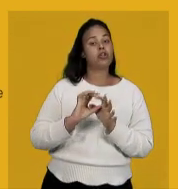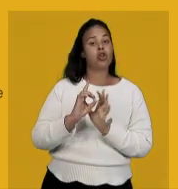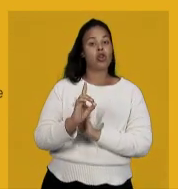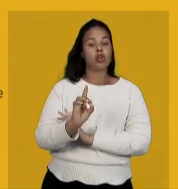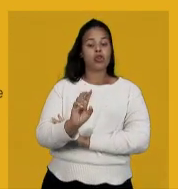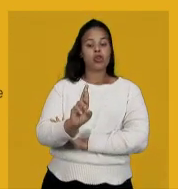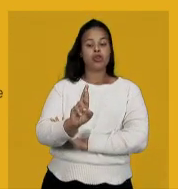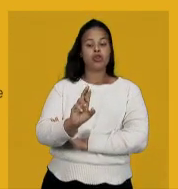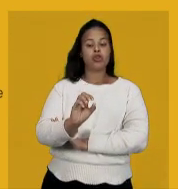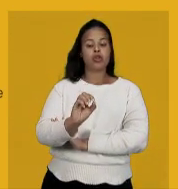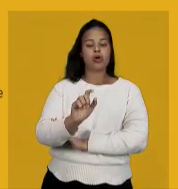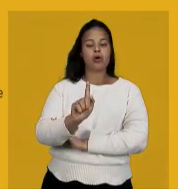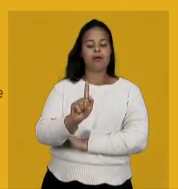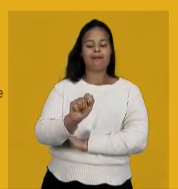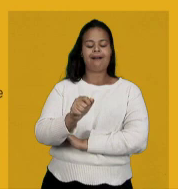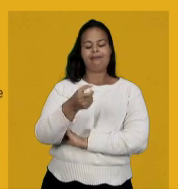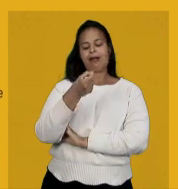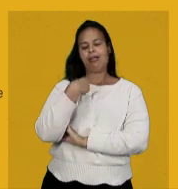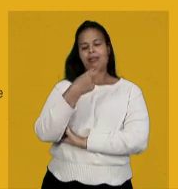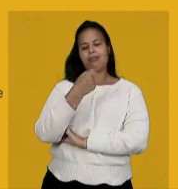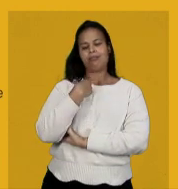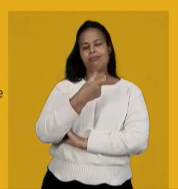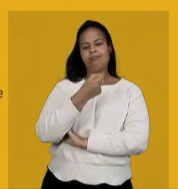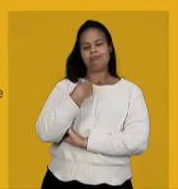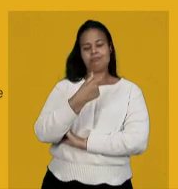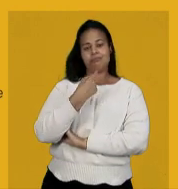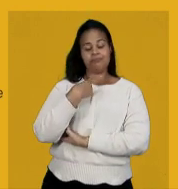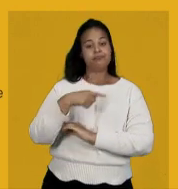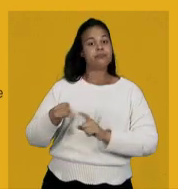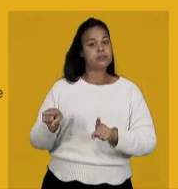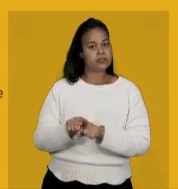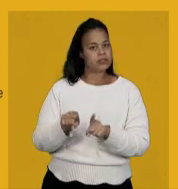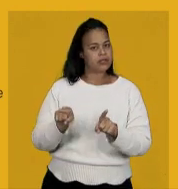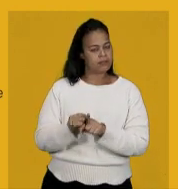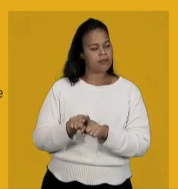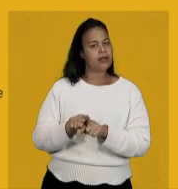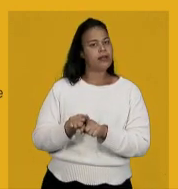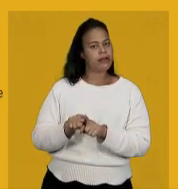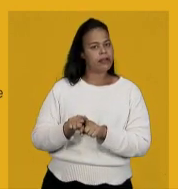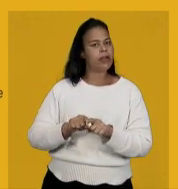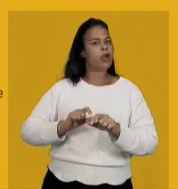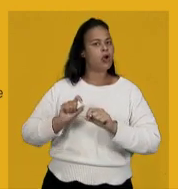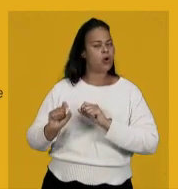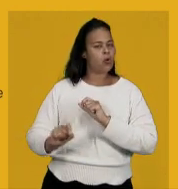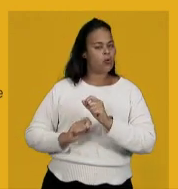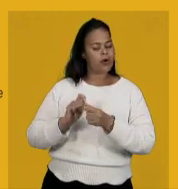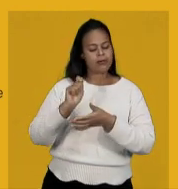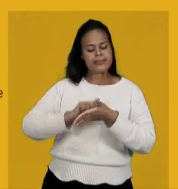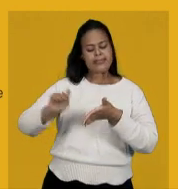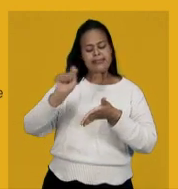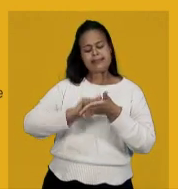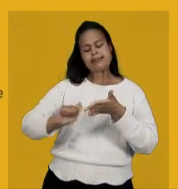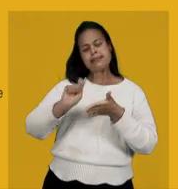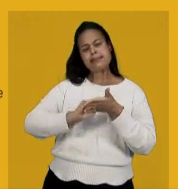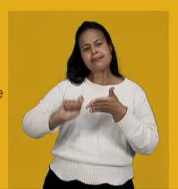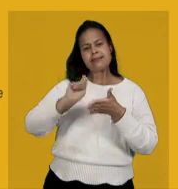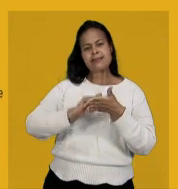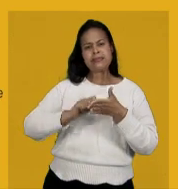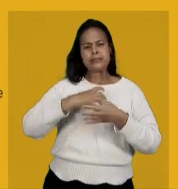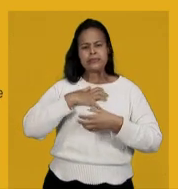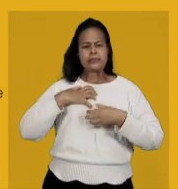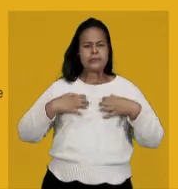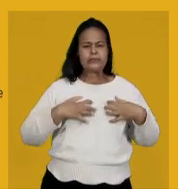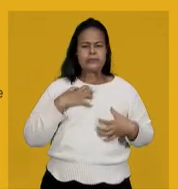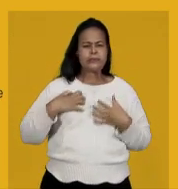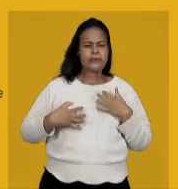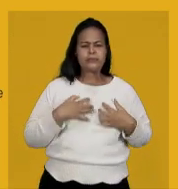Exceto nos casos em que as doses maiores ou extras forem permitidas e prescritas por causa de uma crise de ansiedade.